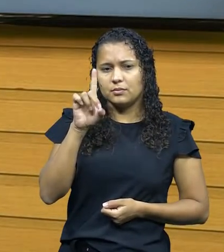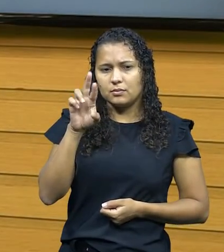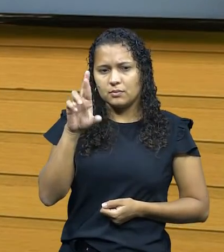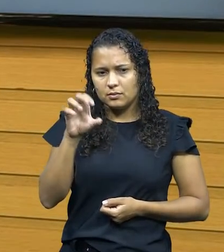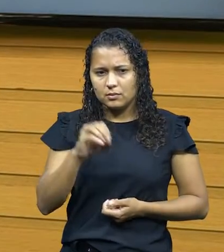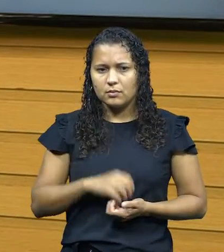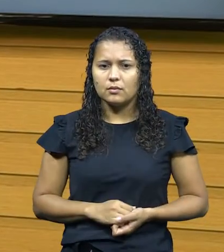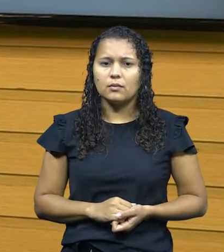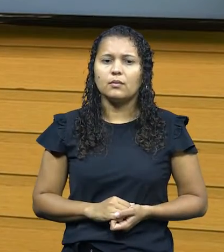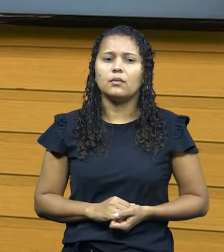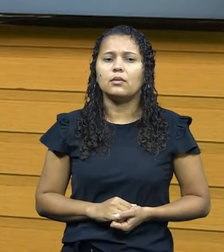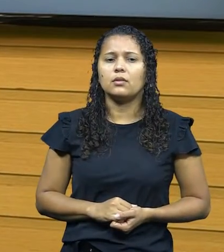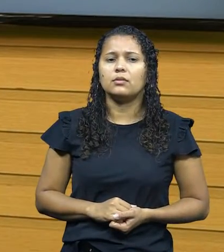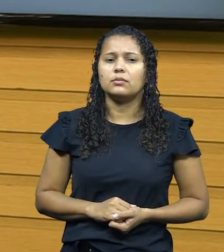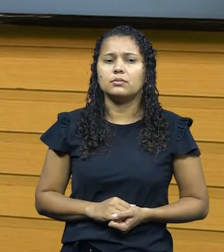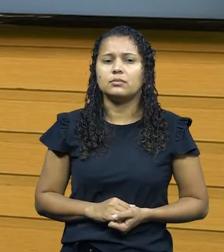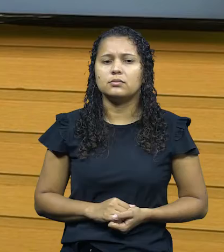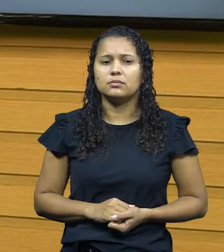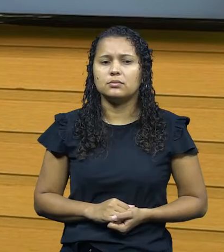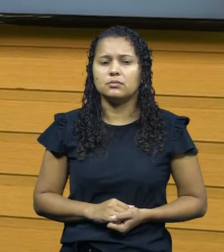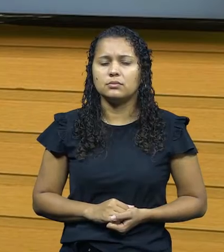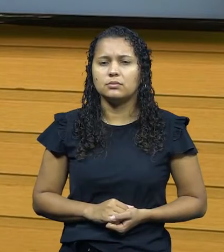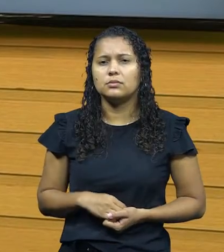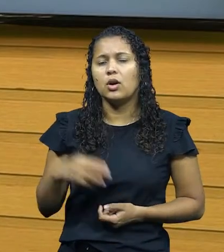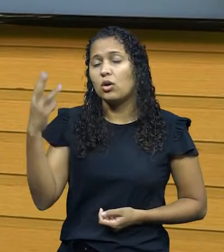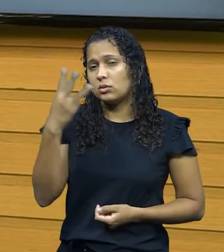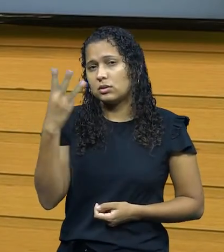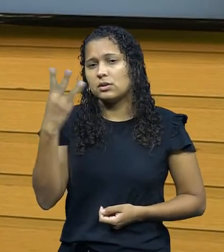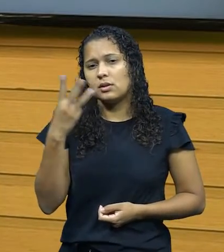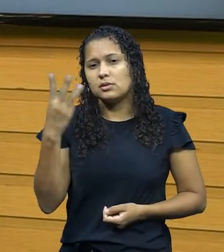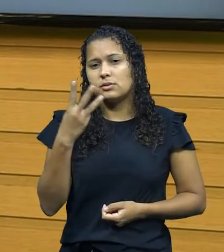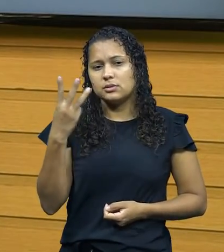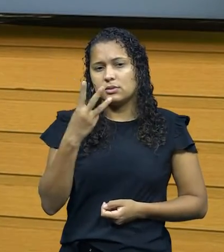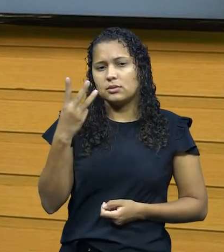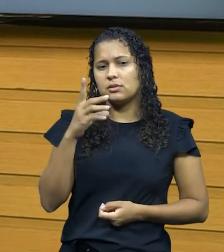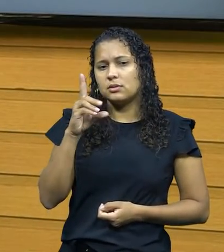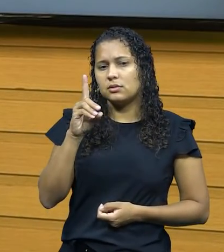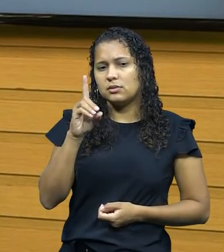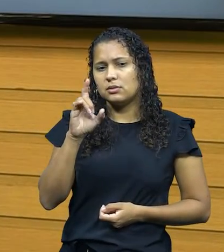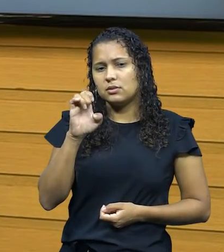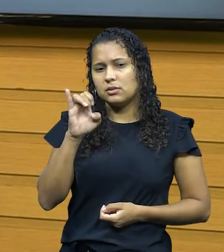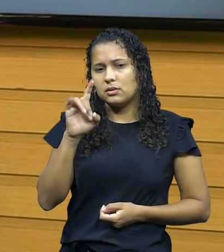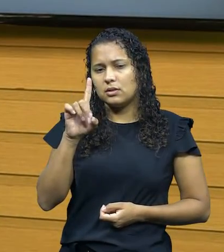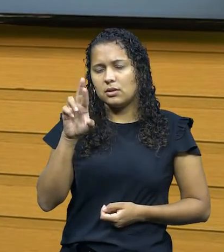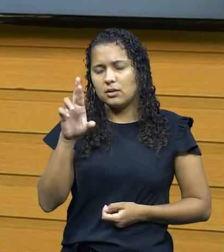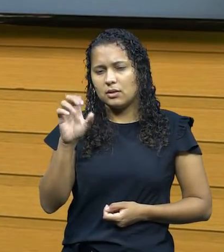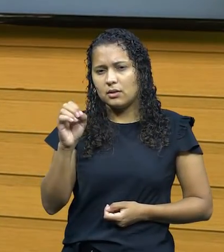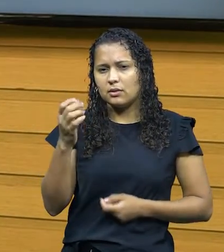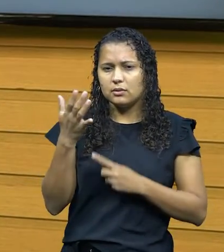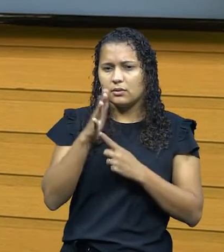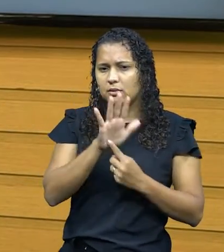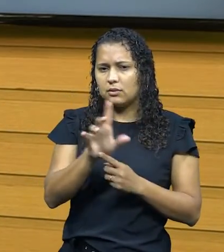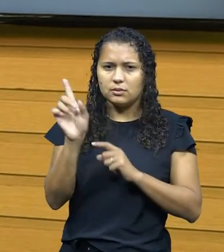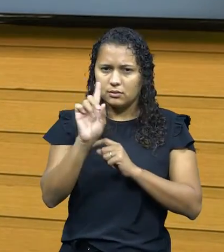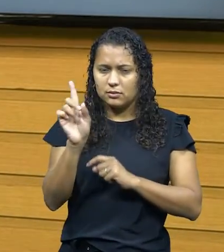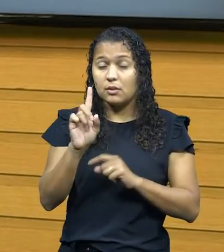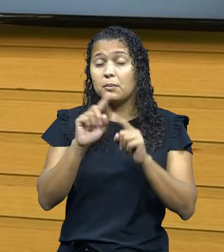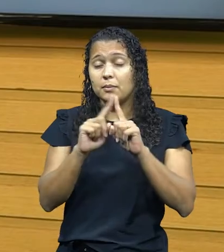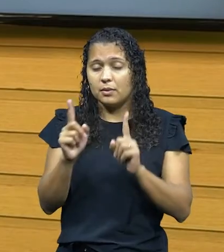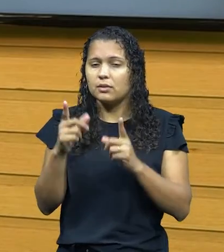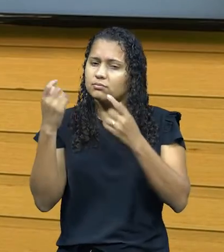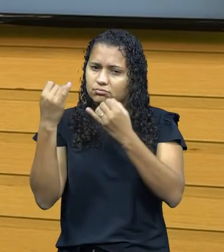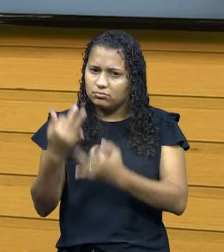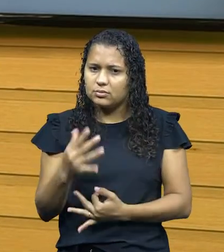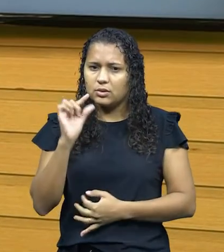diedro. O terceiro diedro, eu não coloquei aqui, mas dá para vocês entenderem eu explicando para vocês. O primeiro